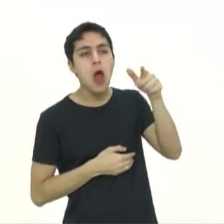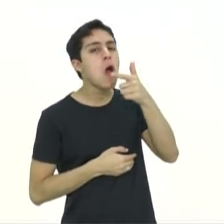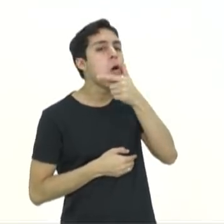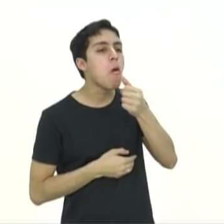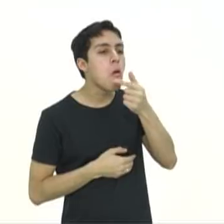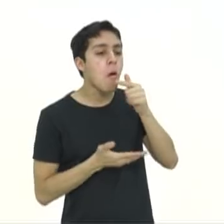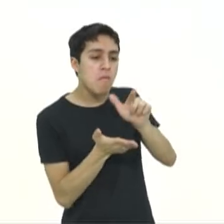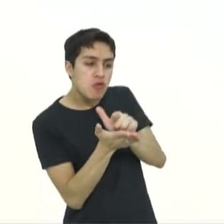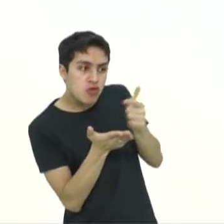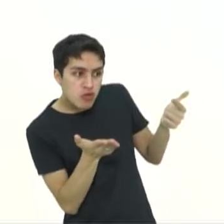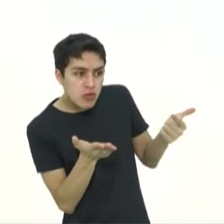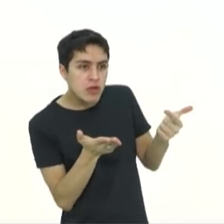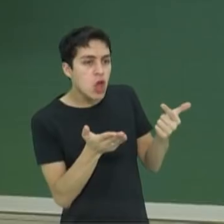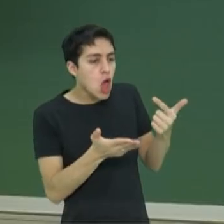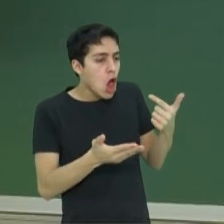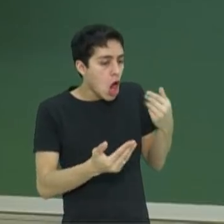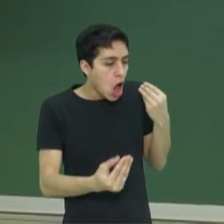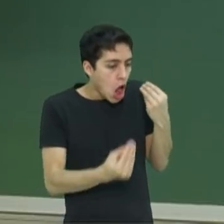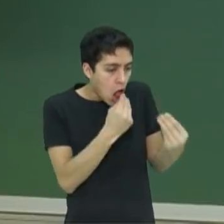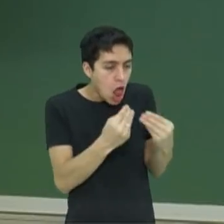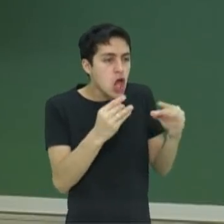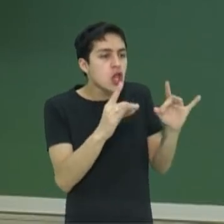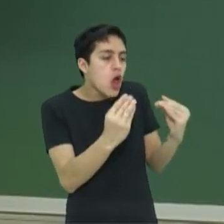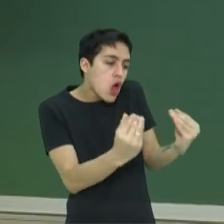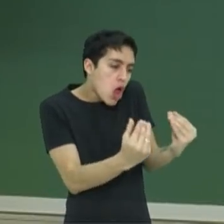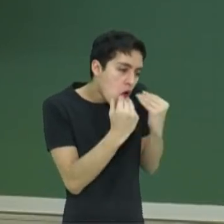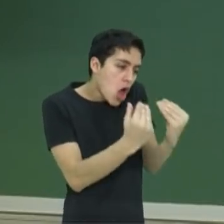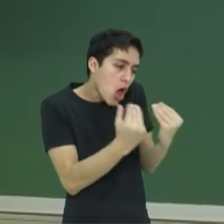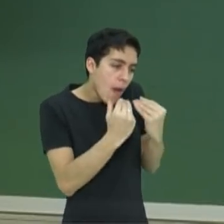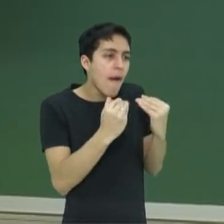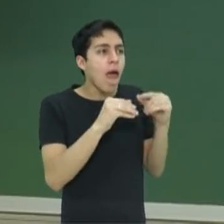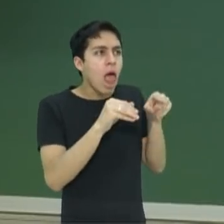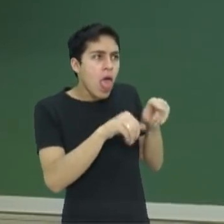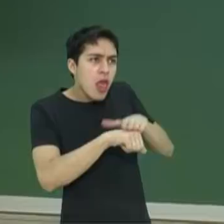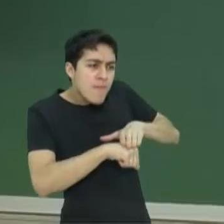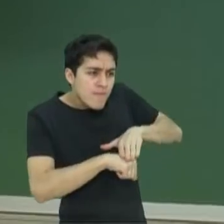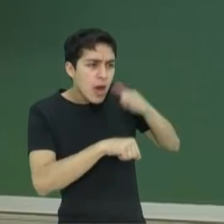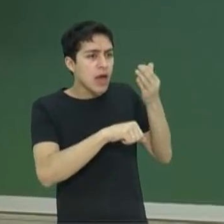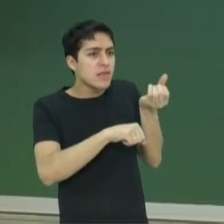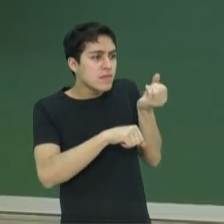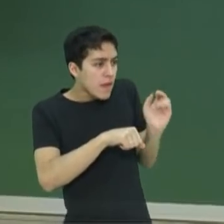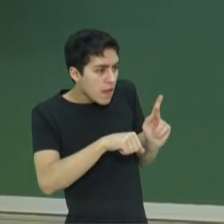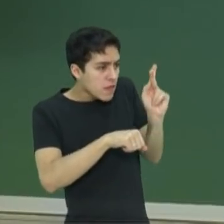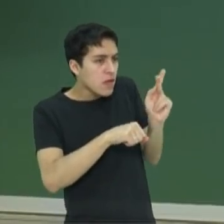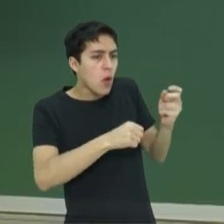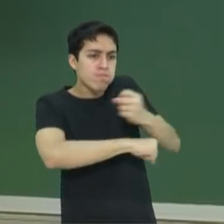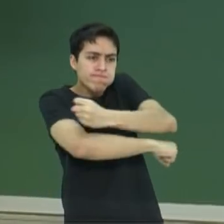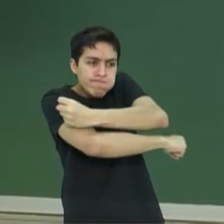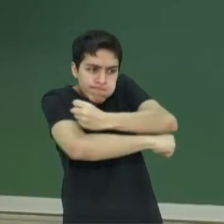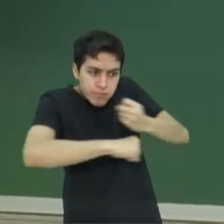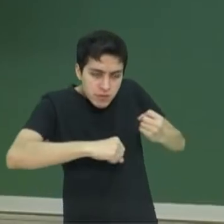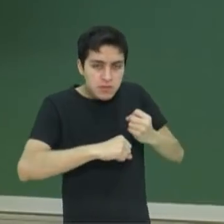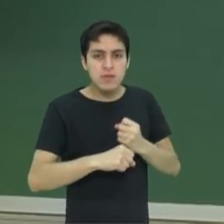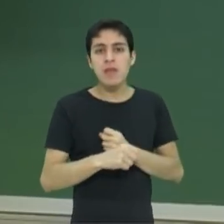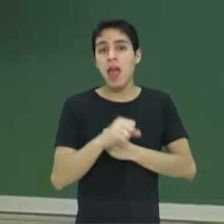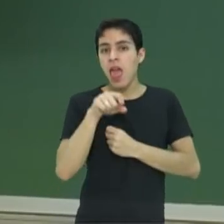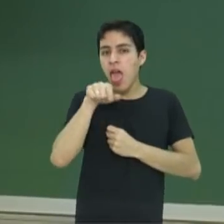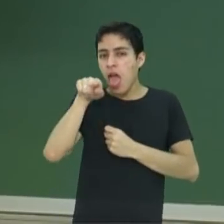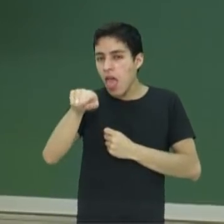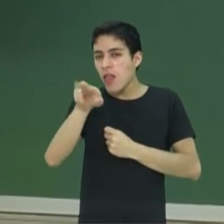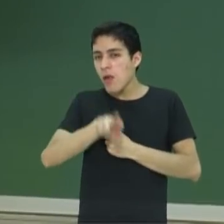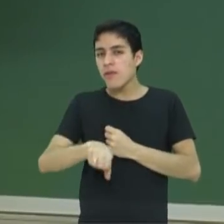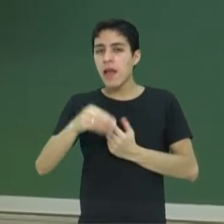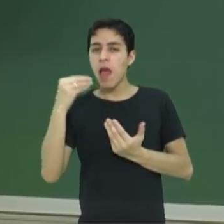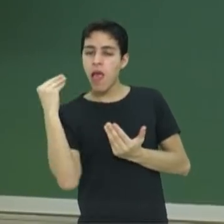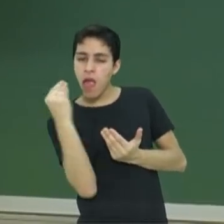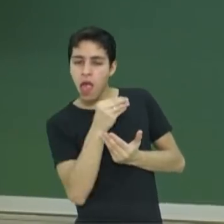6 quilos. Então, a mãe usa esses argumentos, 3 argumentos diferentes, com um único objetivo, com o objetivo de